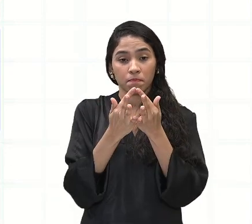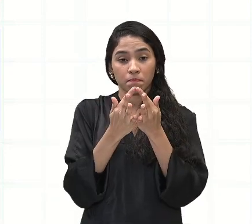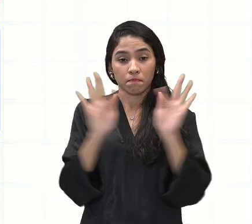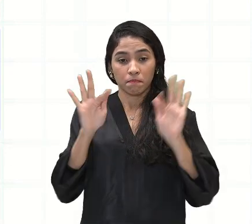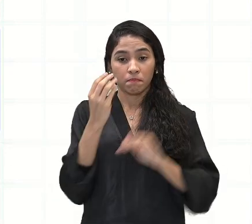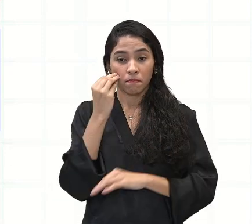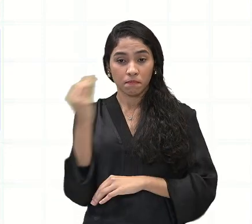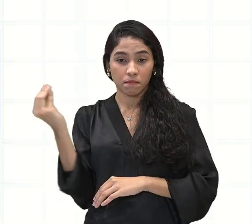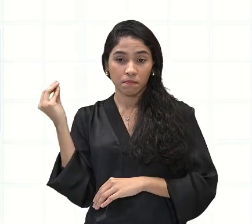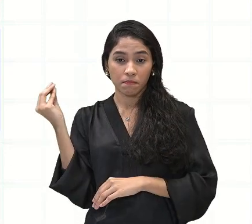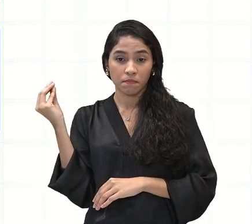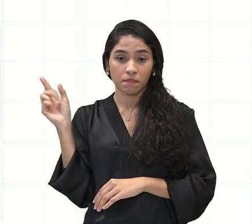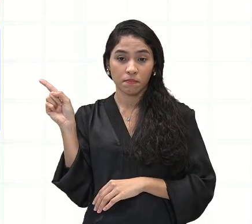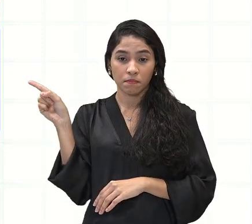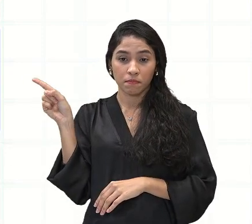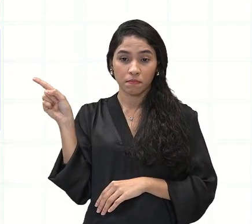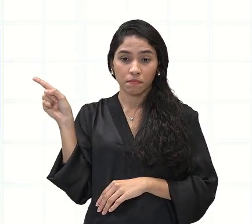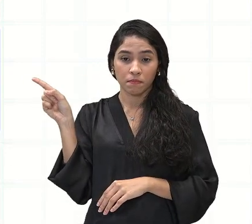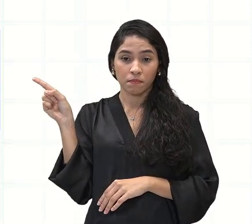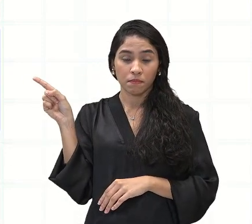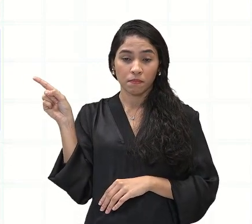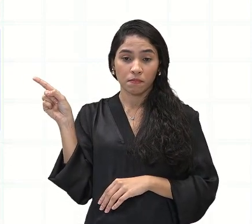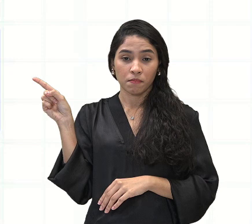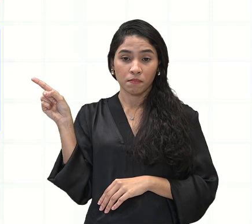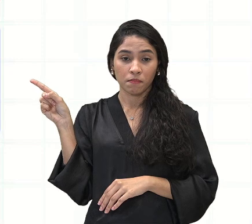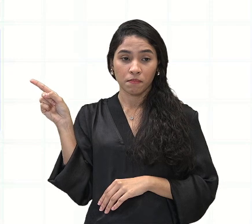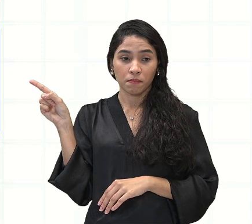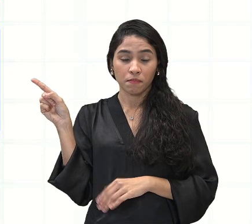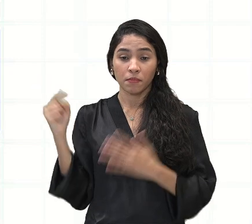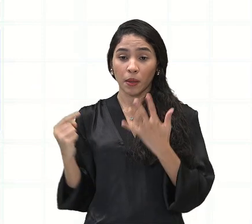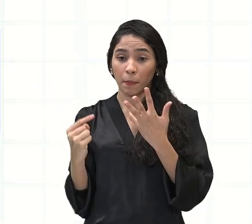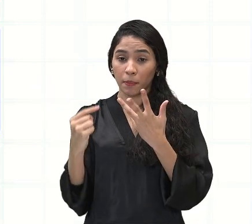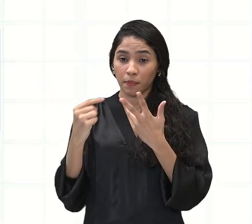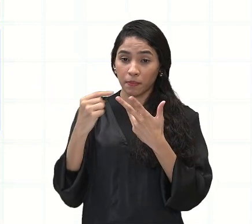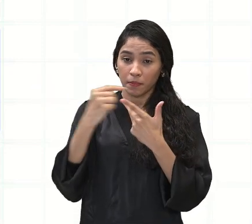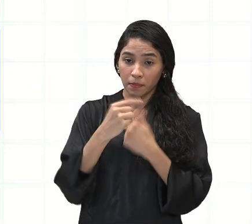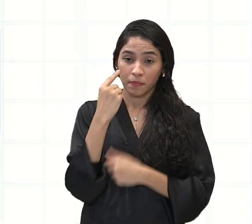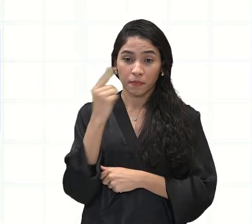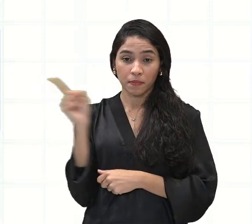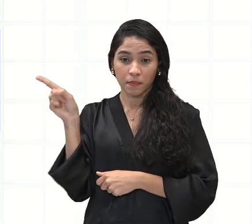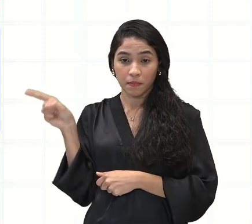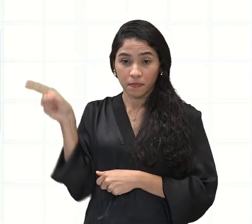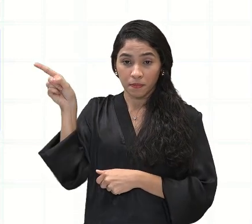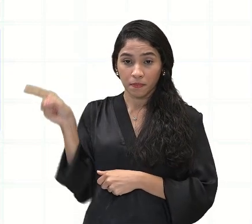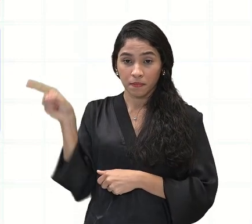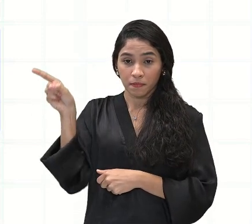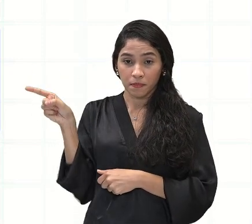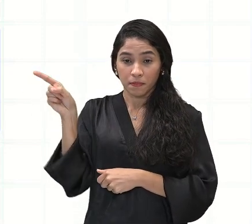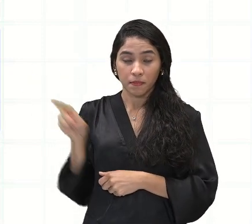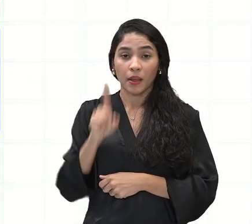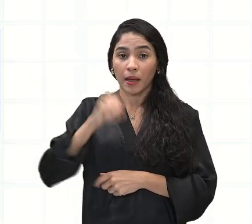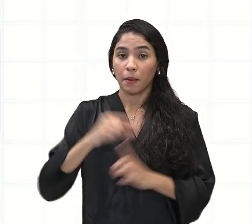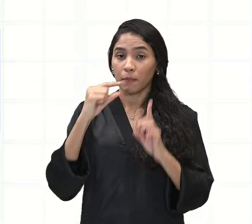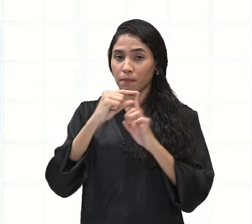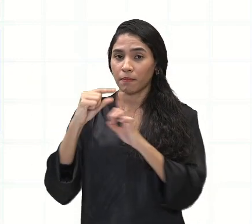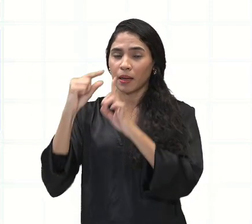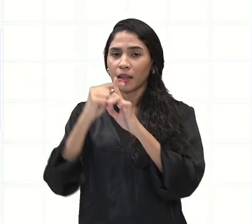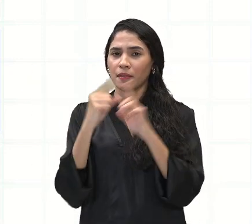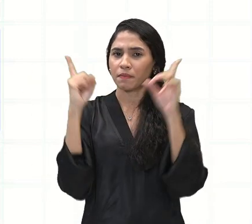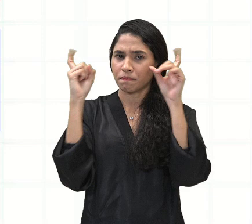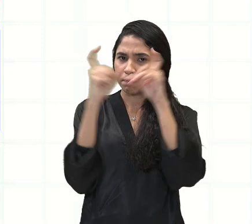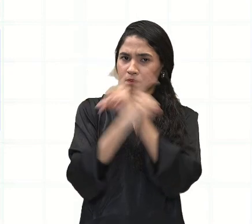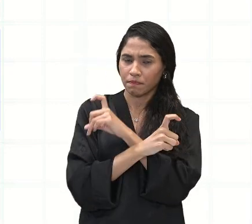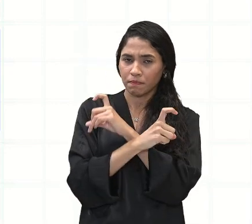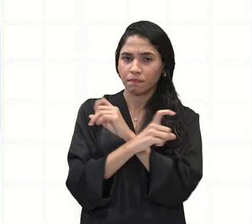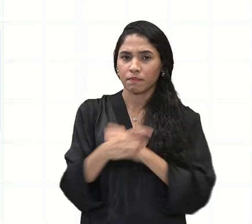assíndeto, polissíndeto, anáfora, anacoluto, hipérbato, silepse e pleonasmo. Professor, são palavras muito difíceis.